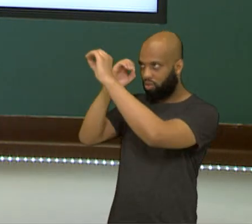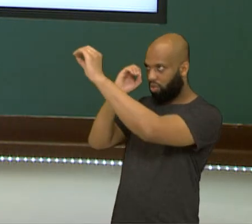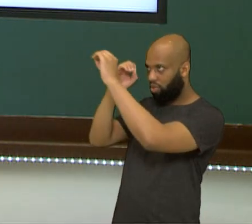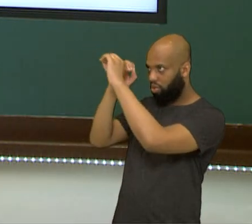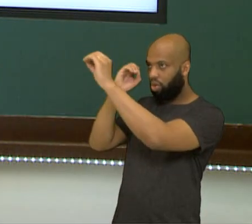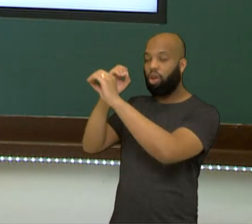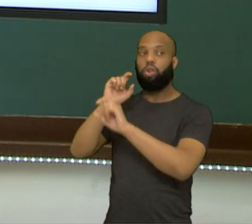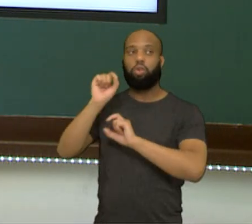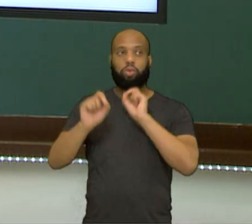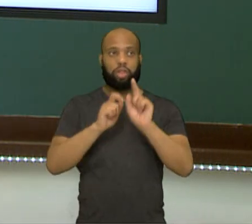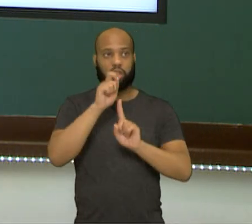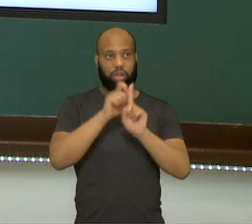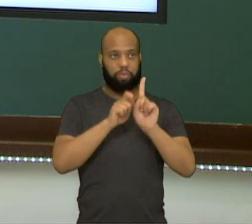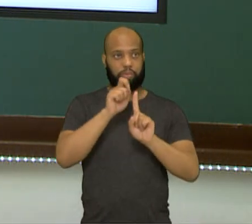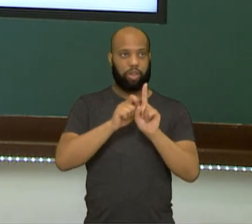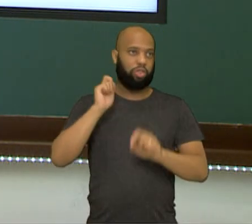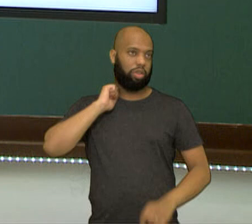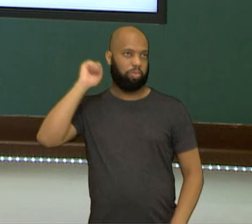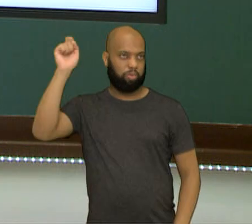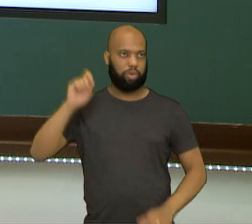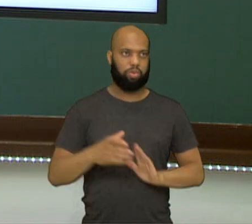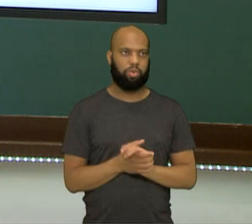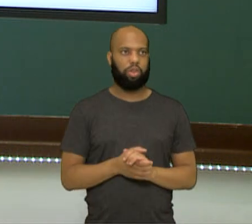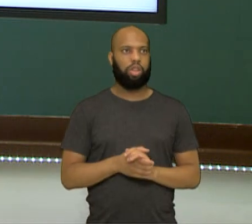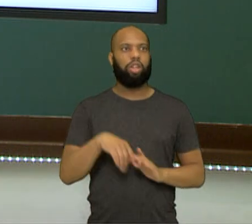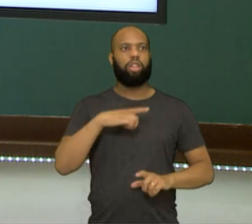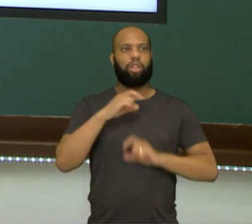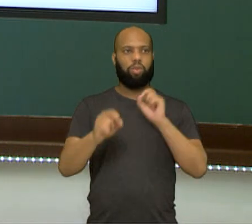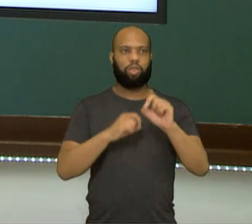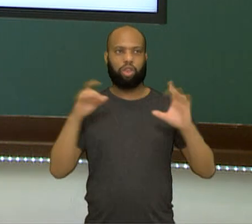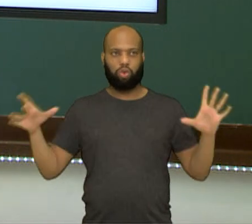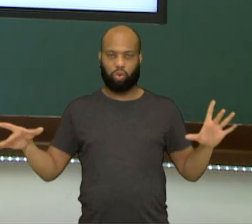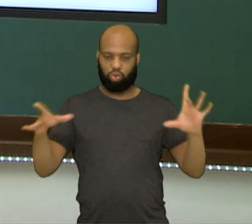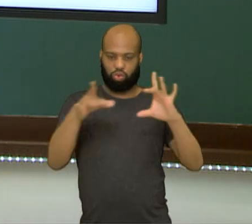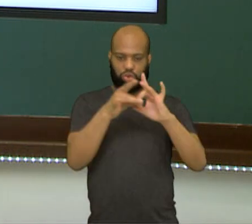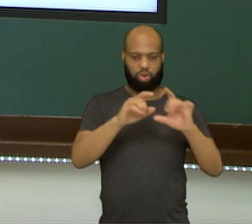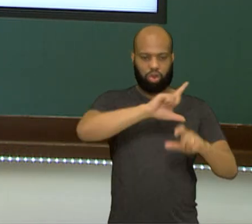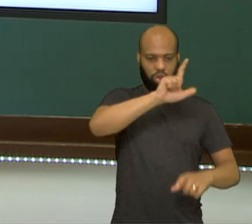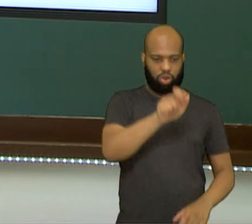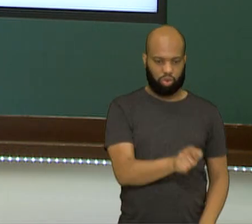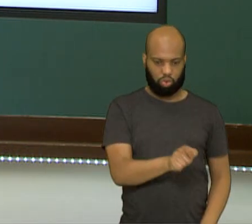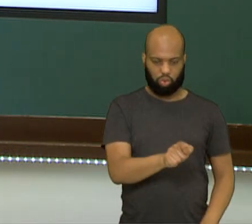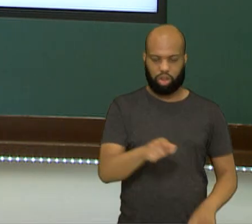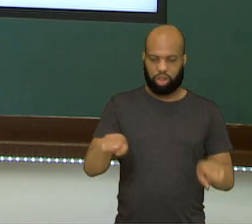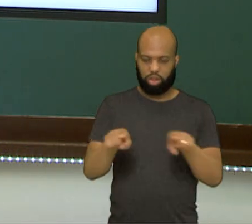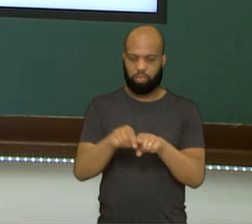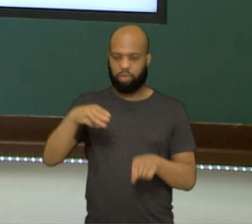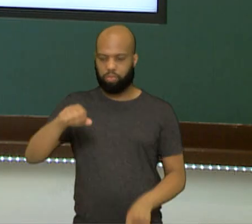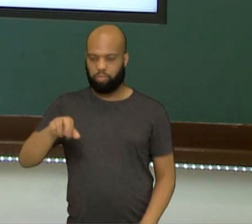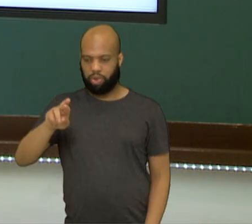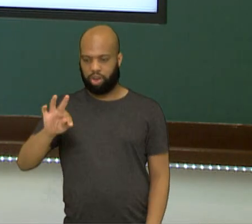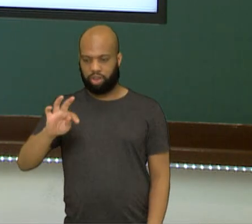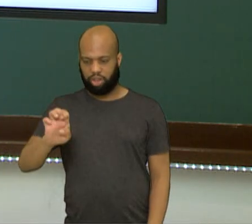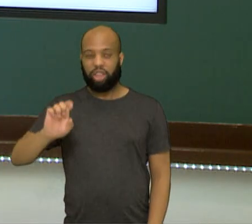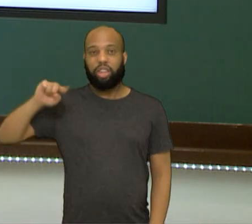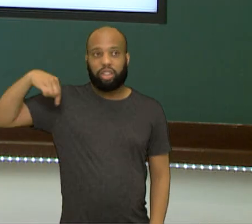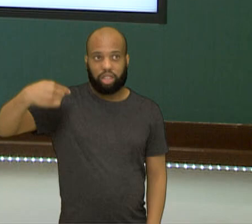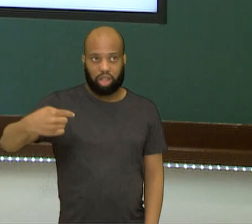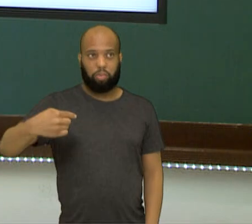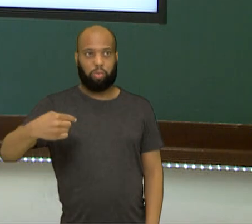abril. 17 de abril, conjunção Lua e Marte. Depois do pôr do Sol ao oeste, será possível ver